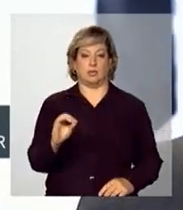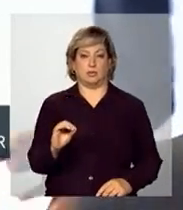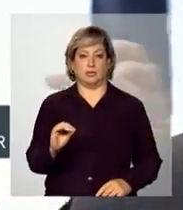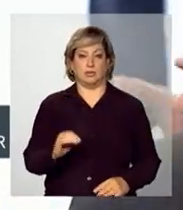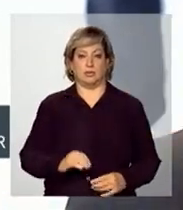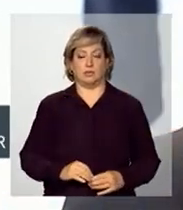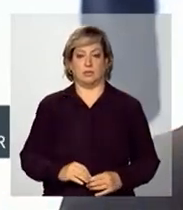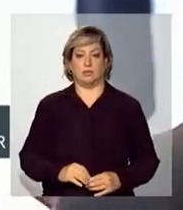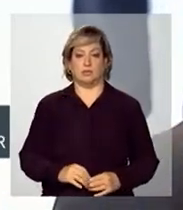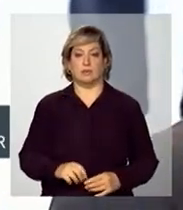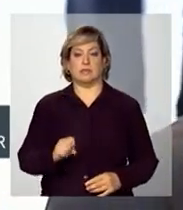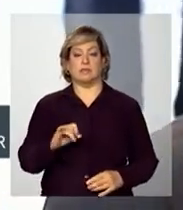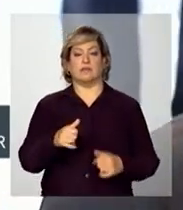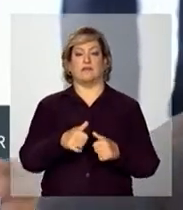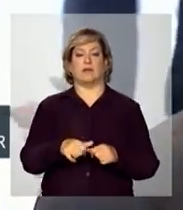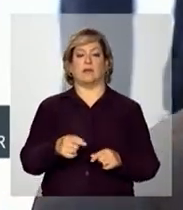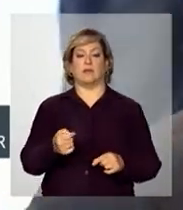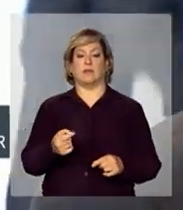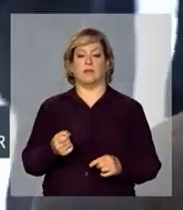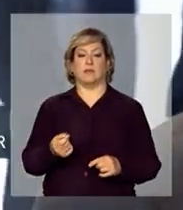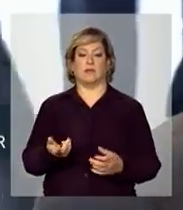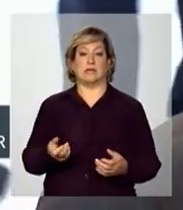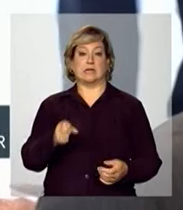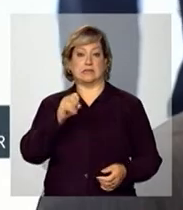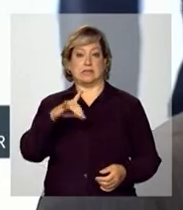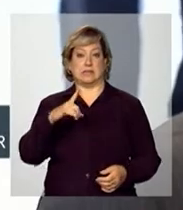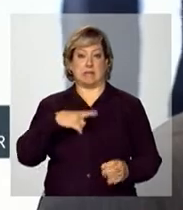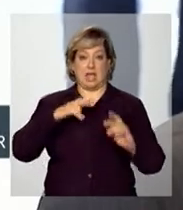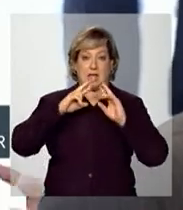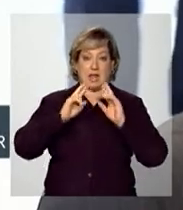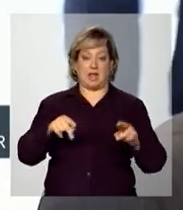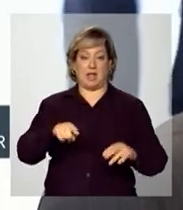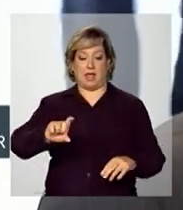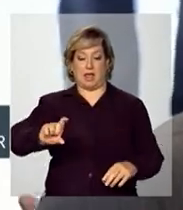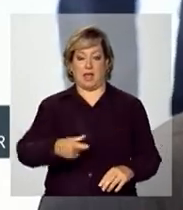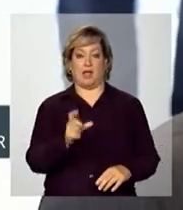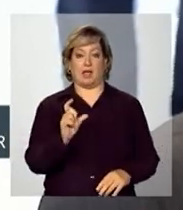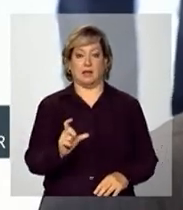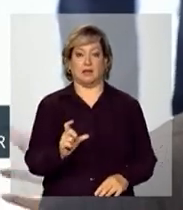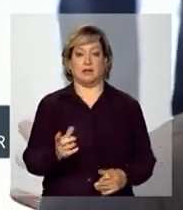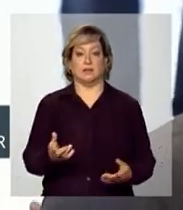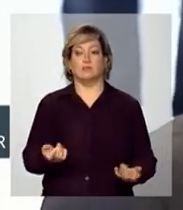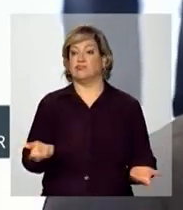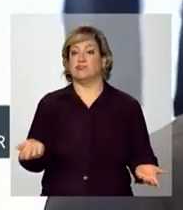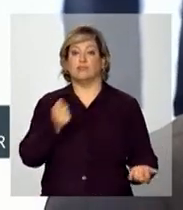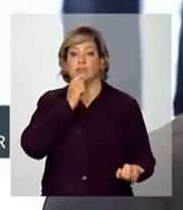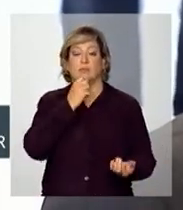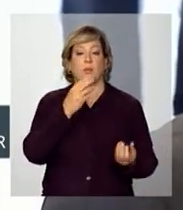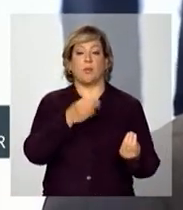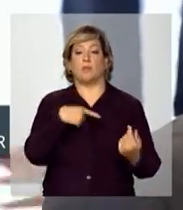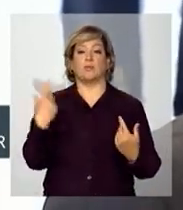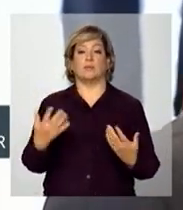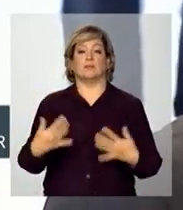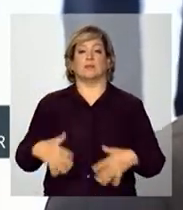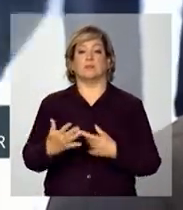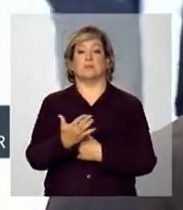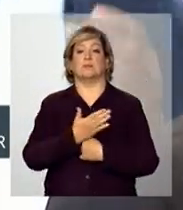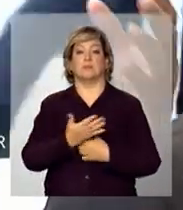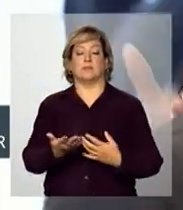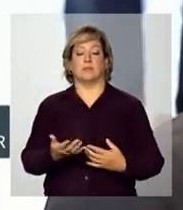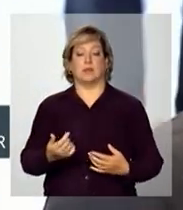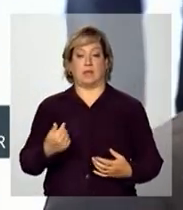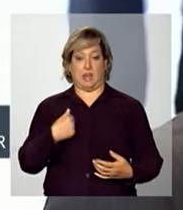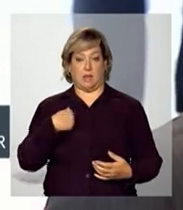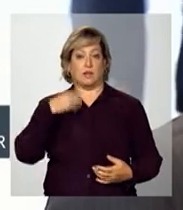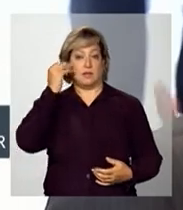parece que fica meio no Limbo né se você tem uma reclamação de cartão de crédito você não tem muito para quem recorrer eu digo por experiência própria quando tive que